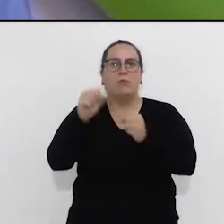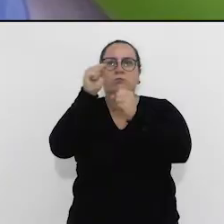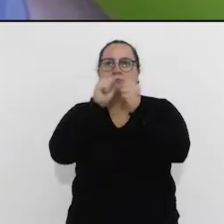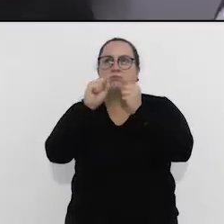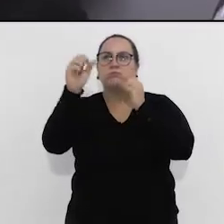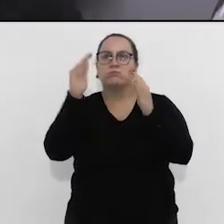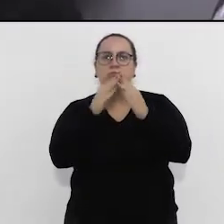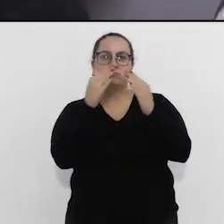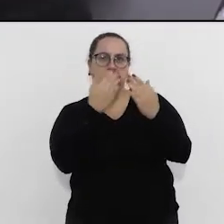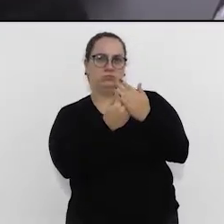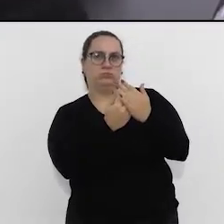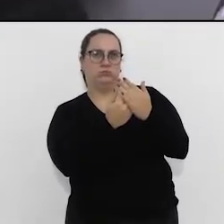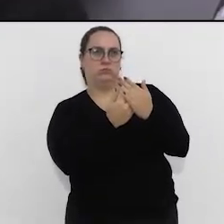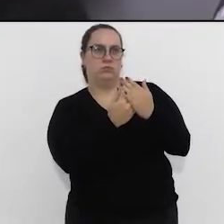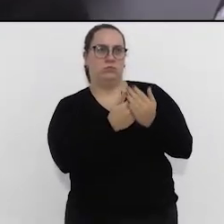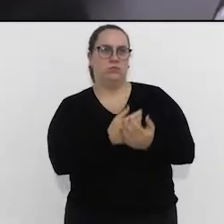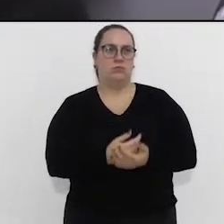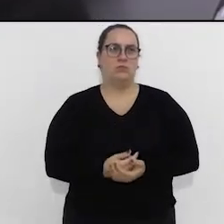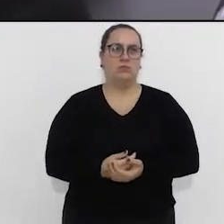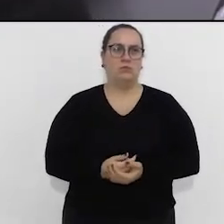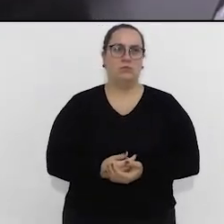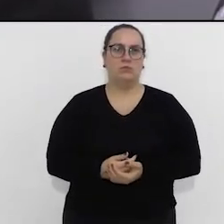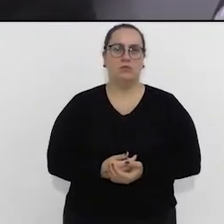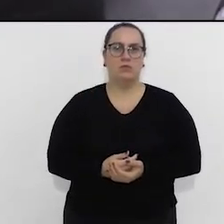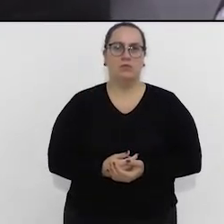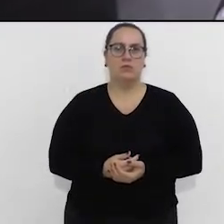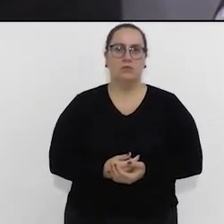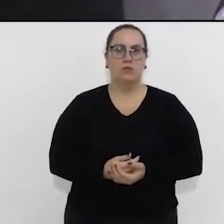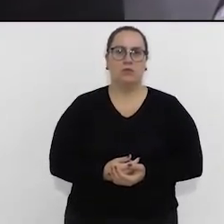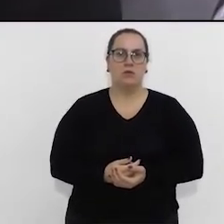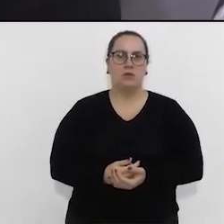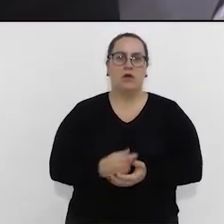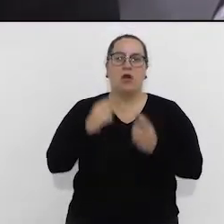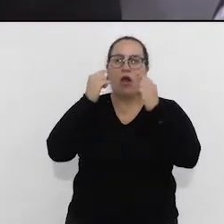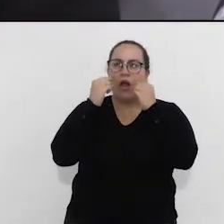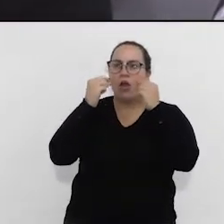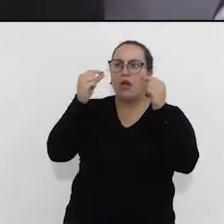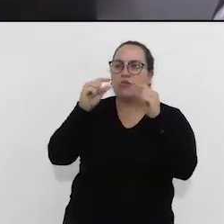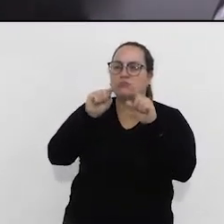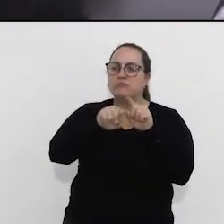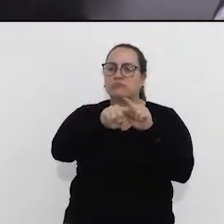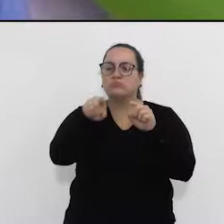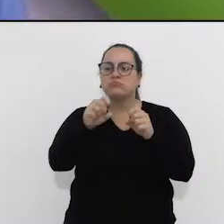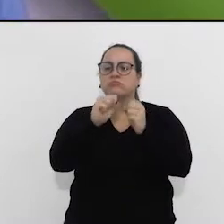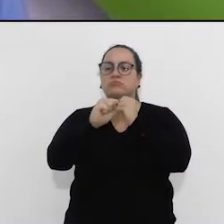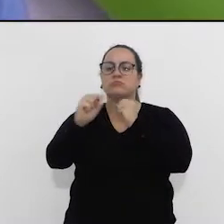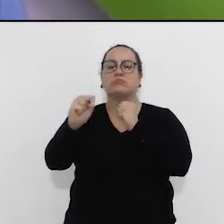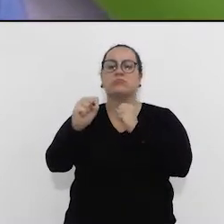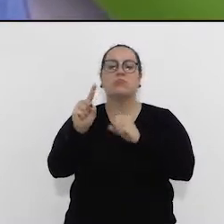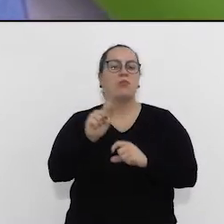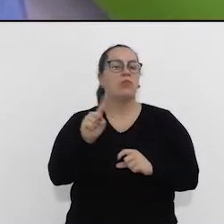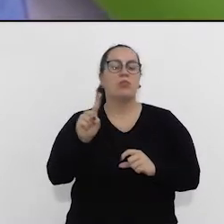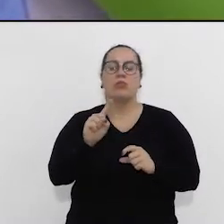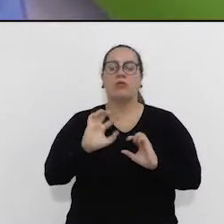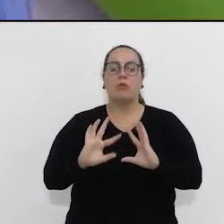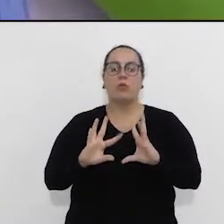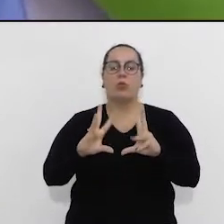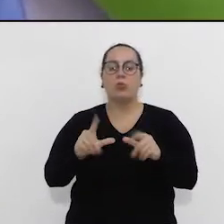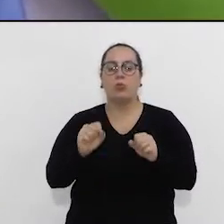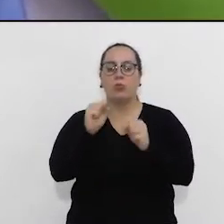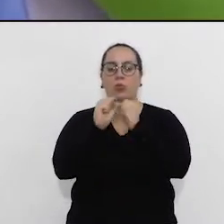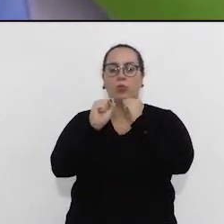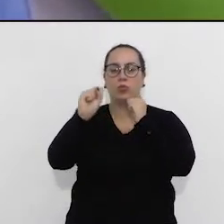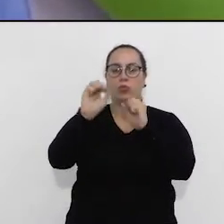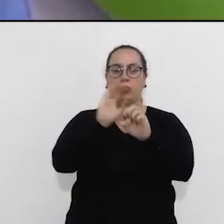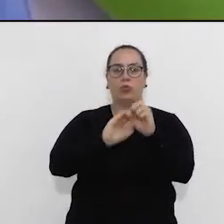as escolas e o esporte na cidade o senhor pensa em dar maior atenção para determinado Esporte não não vai ser um